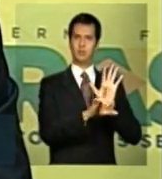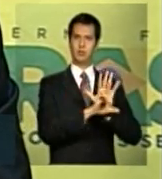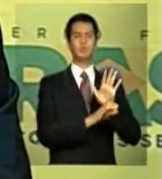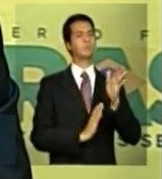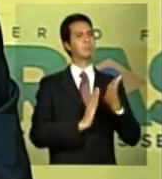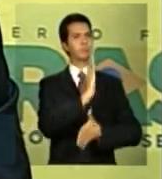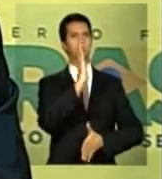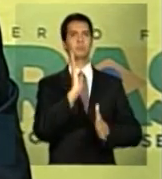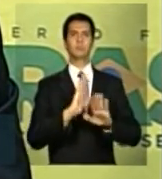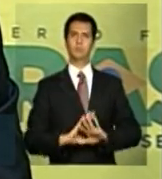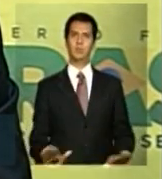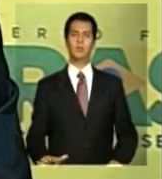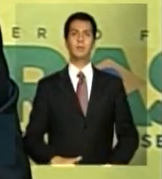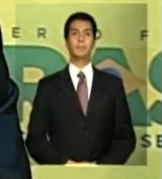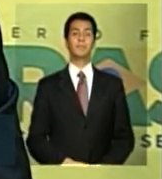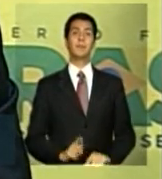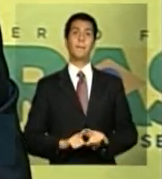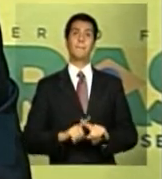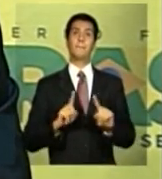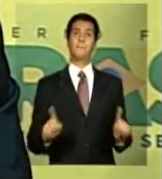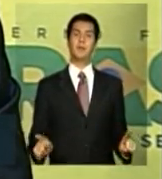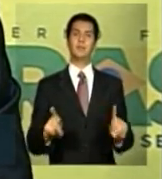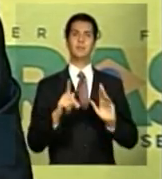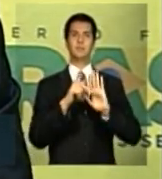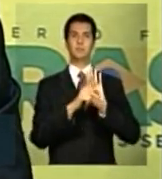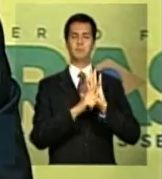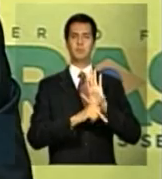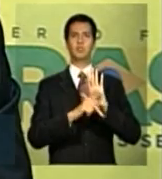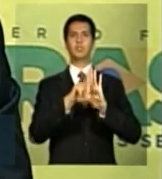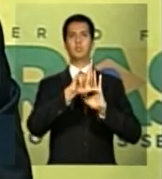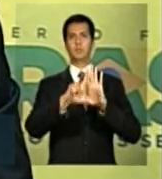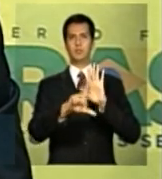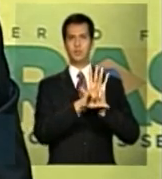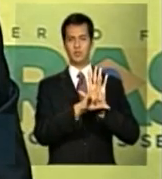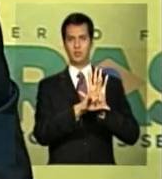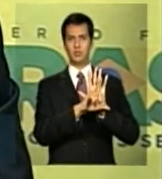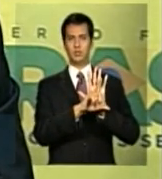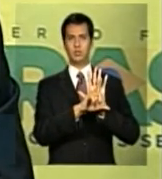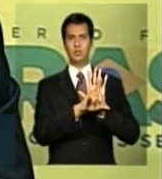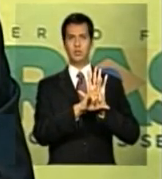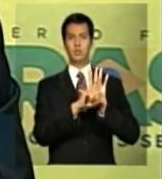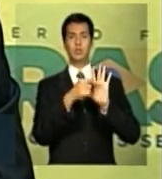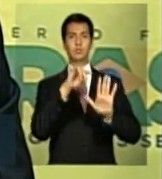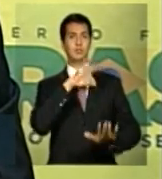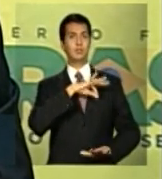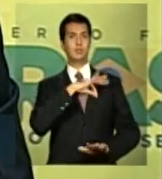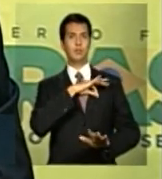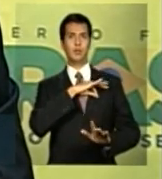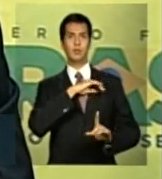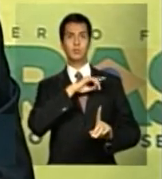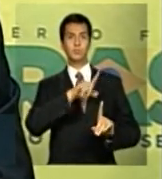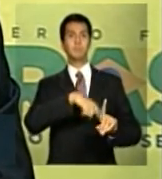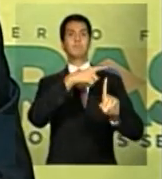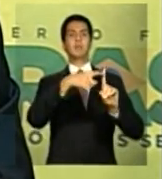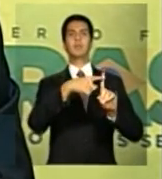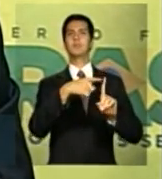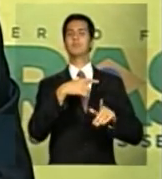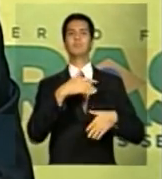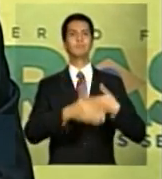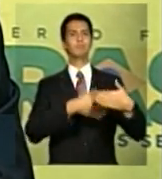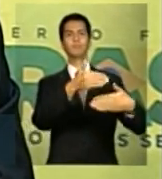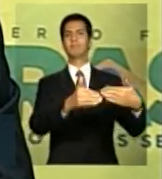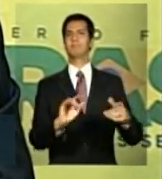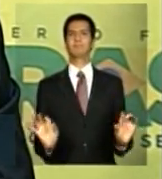PL, que determinava o reajuste dos salários, não avançava, e não avançou.